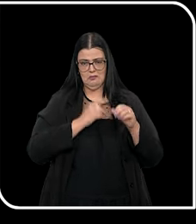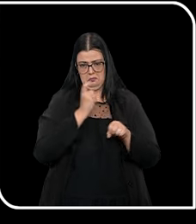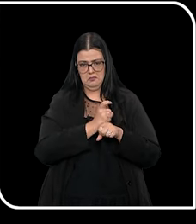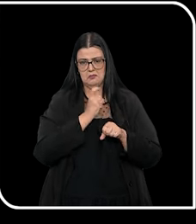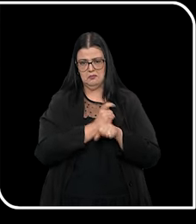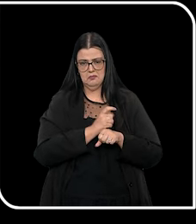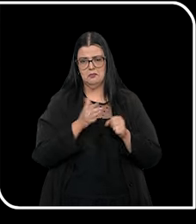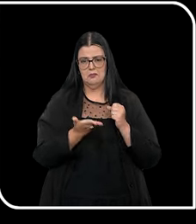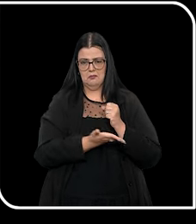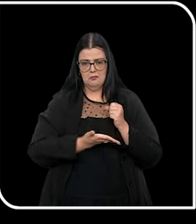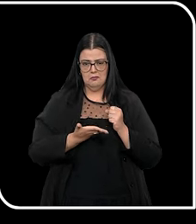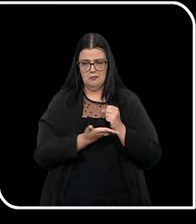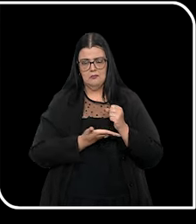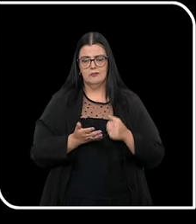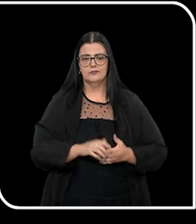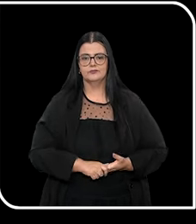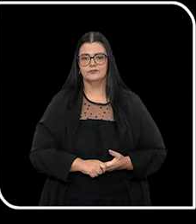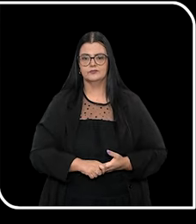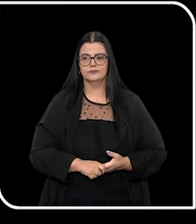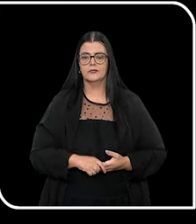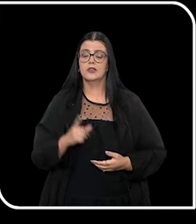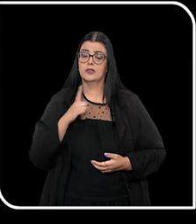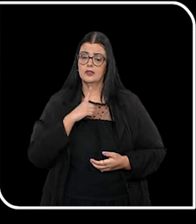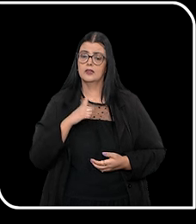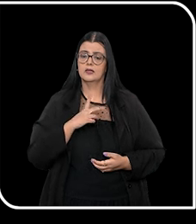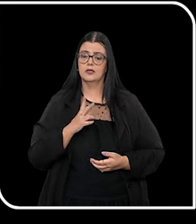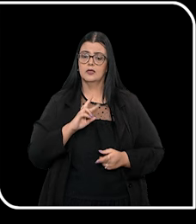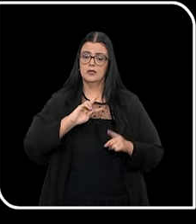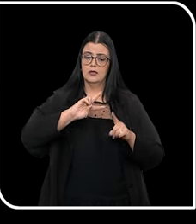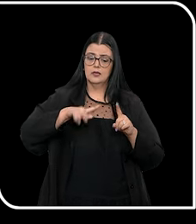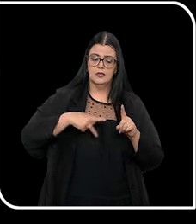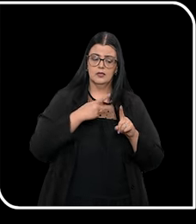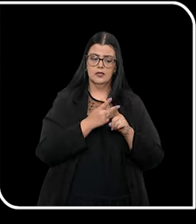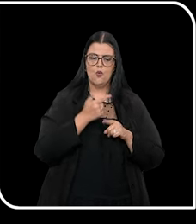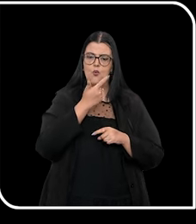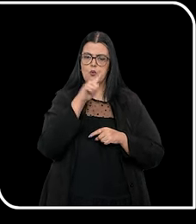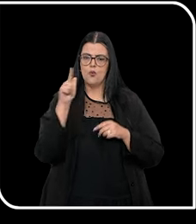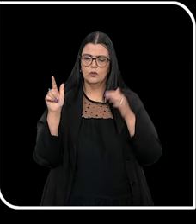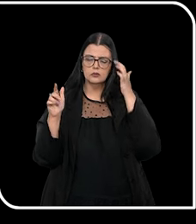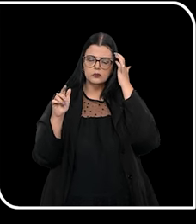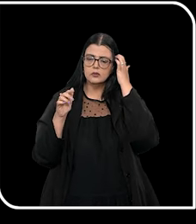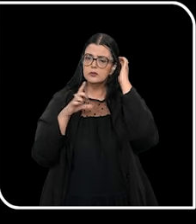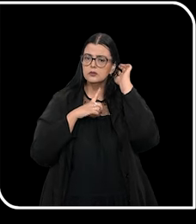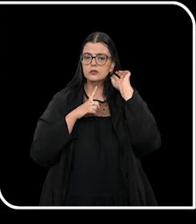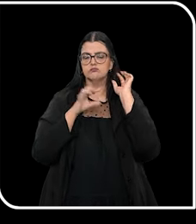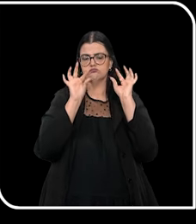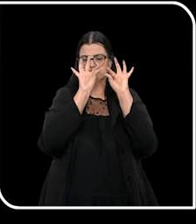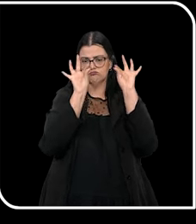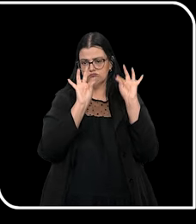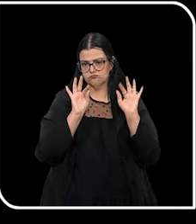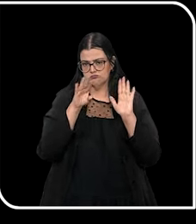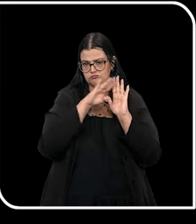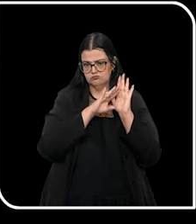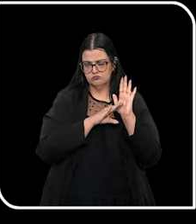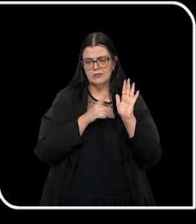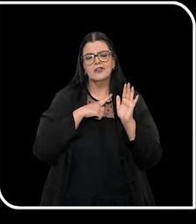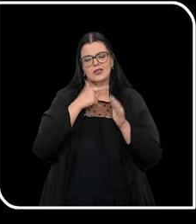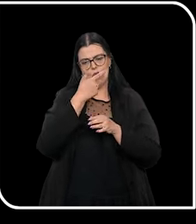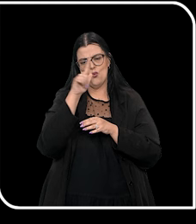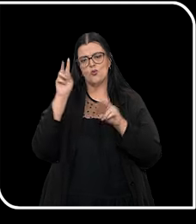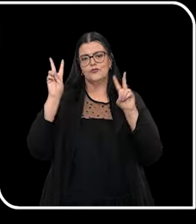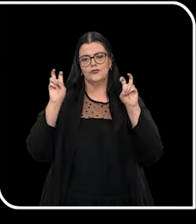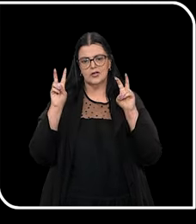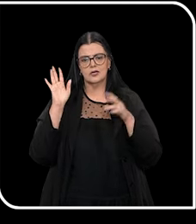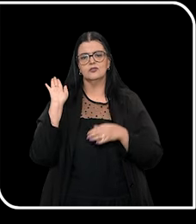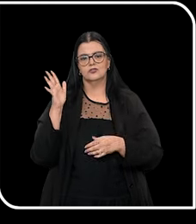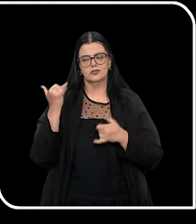várias gente essa acho que essa lista aqui ela é inesgotável a gente poderia acrescentar tá um montão de outras coisas que a gente eh Enfim vocês devem ter